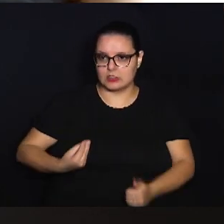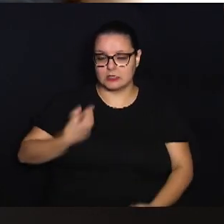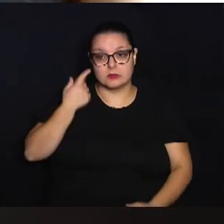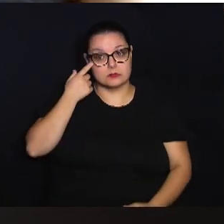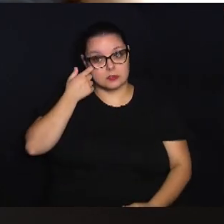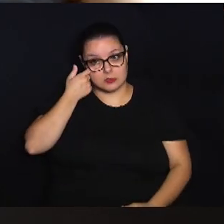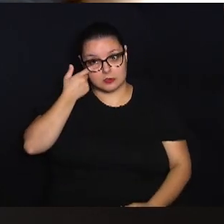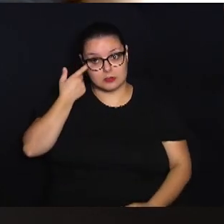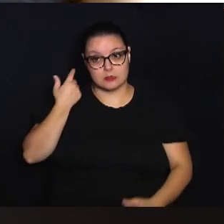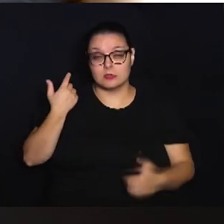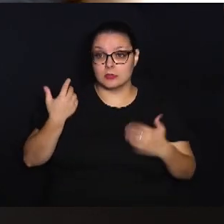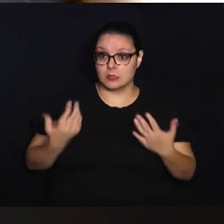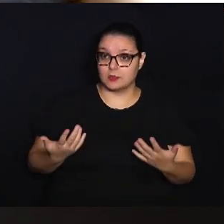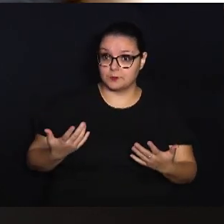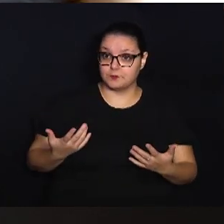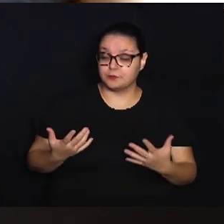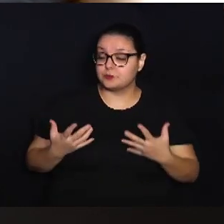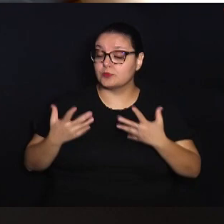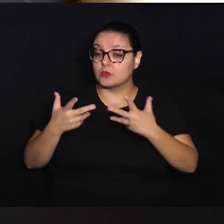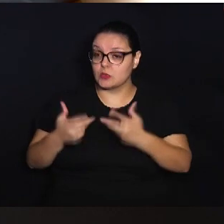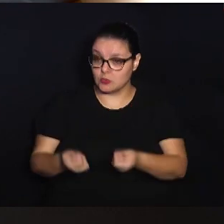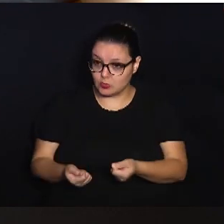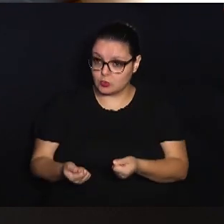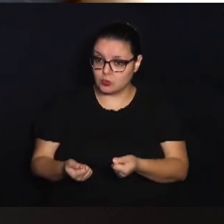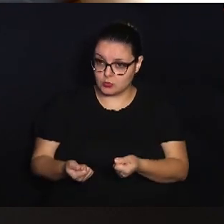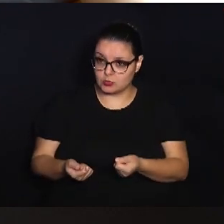vida. E, assim, praticamente